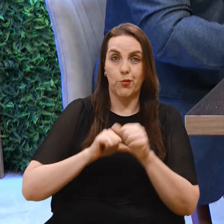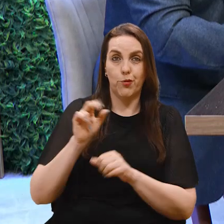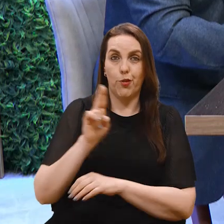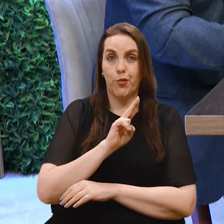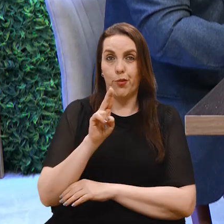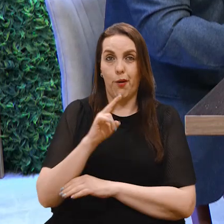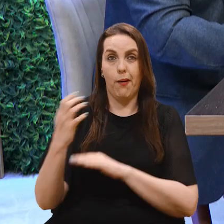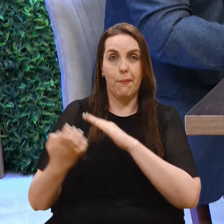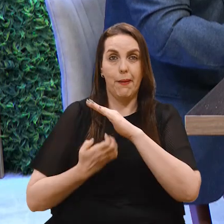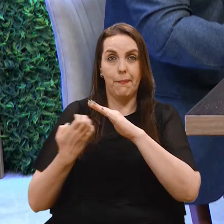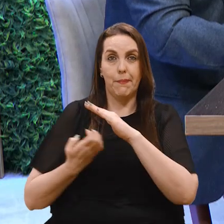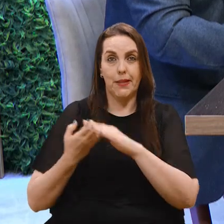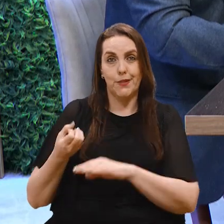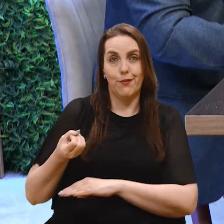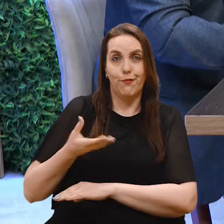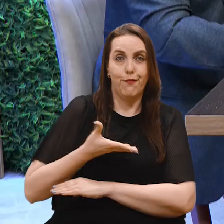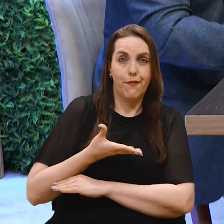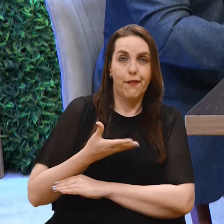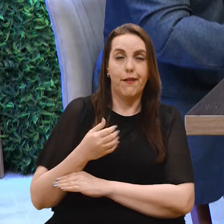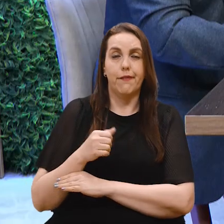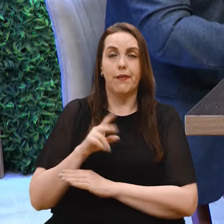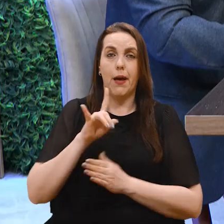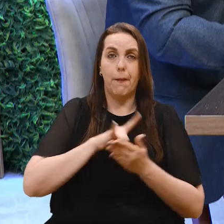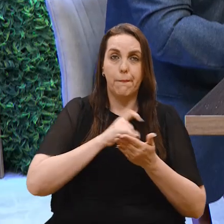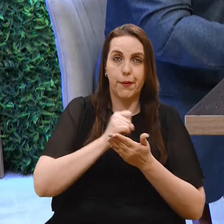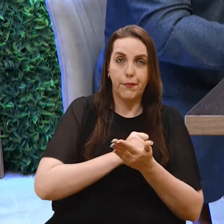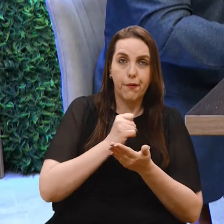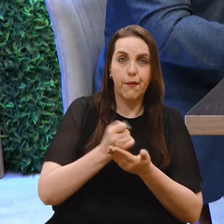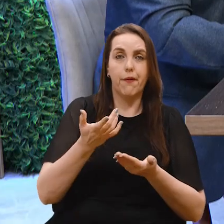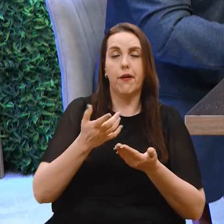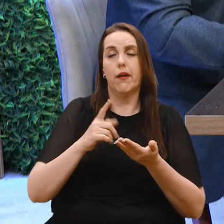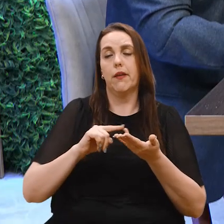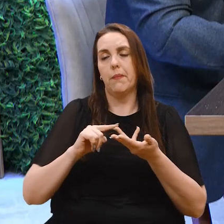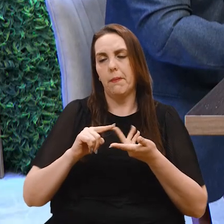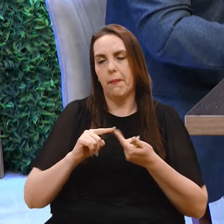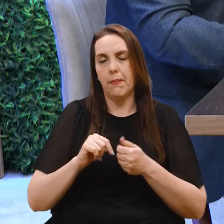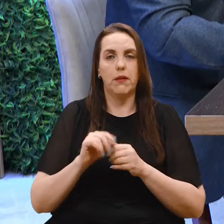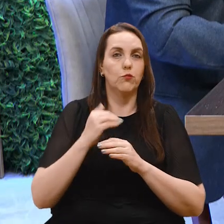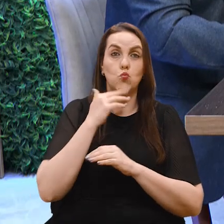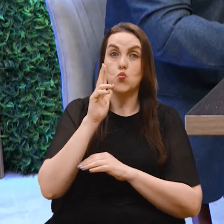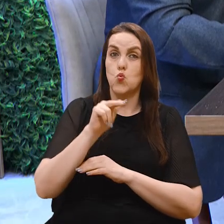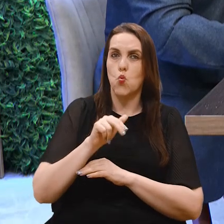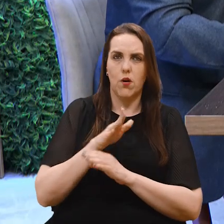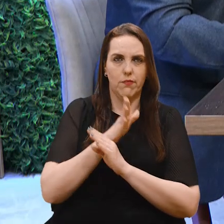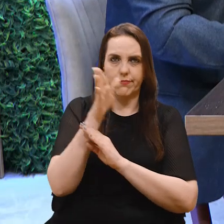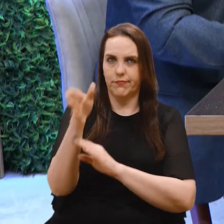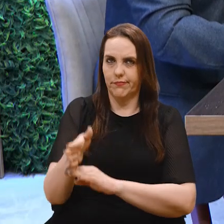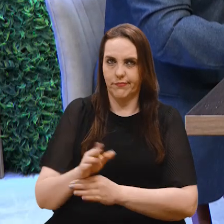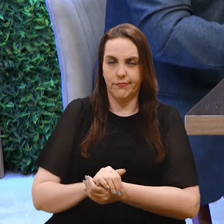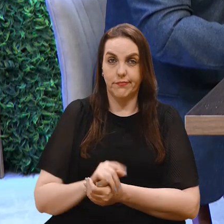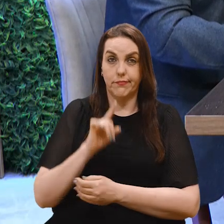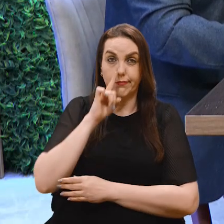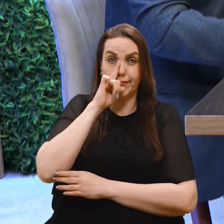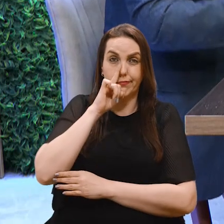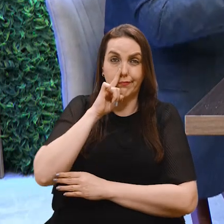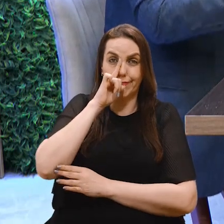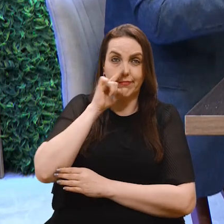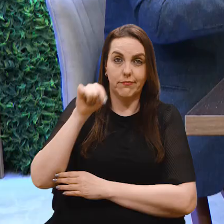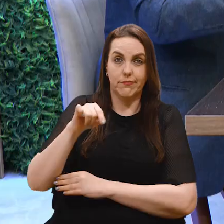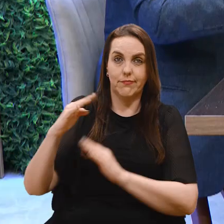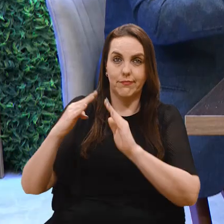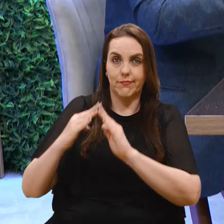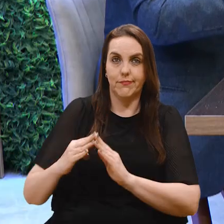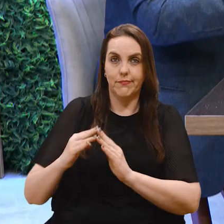empresa. Faz protocolo e eles vão colocar lá e eles nunca voltam, né? Então é um risco para quem mora ali. E não é